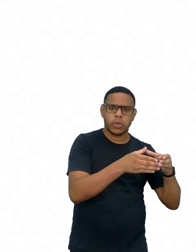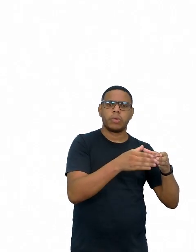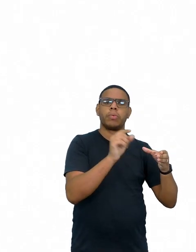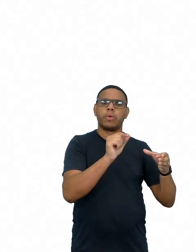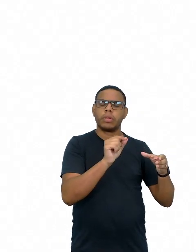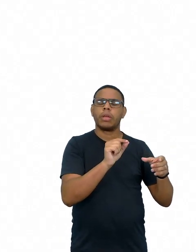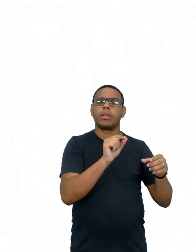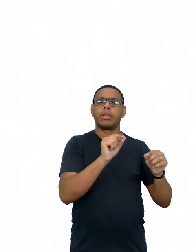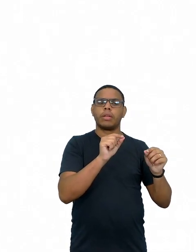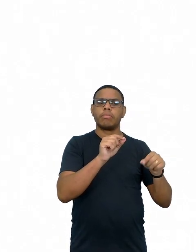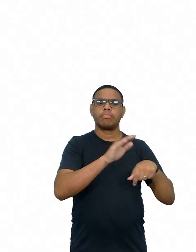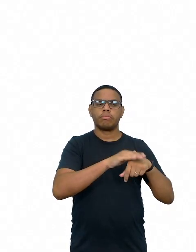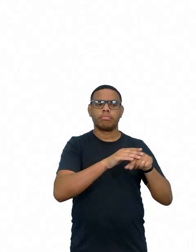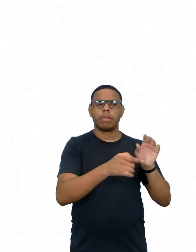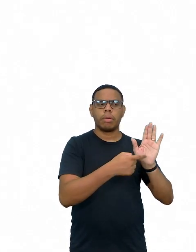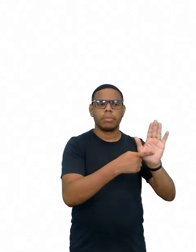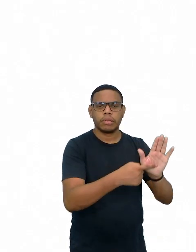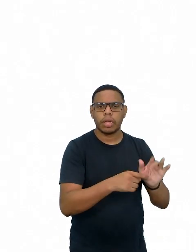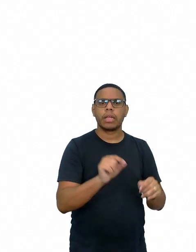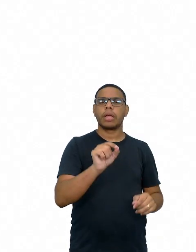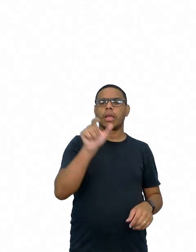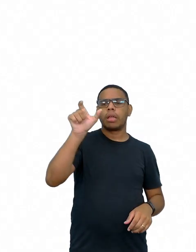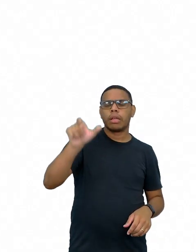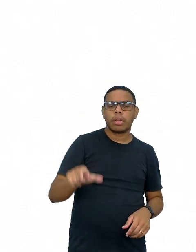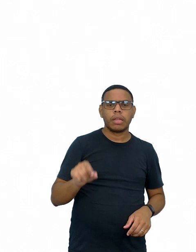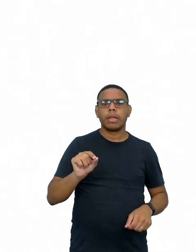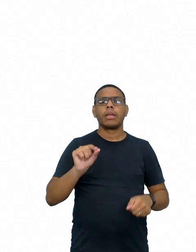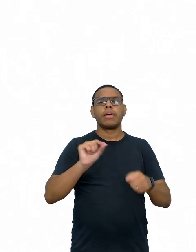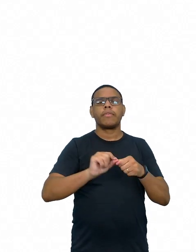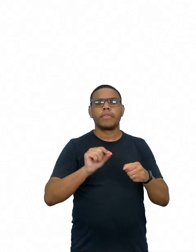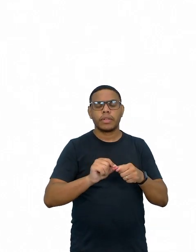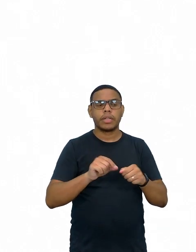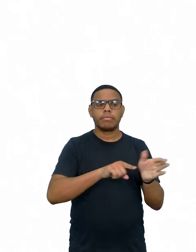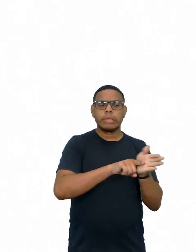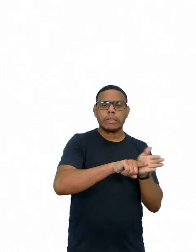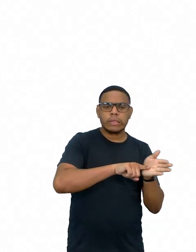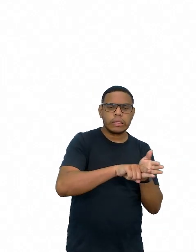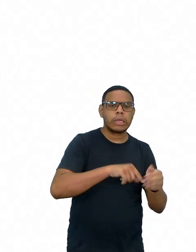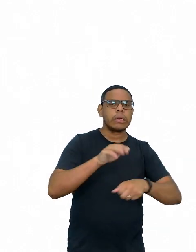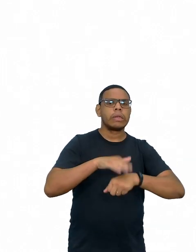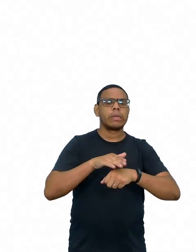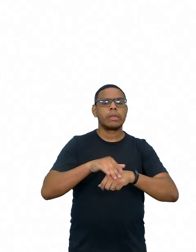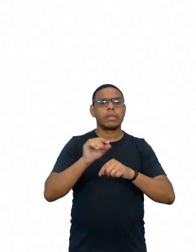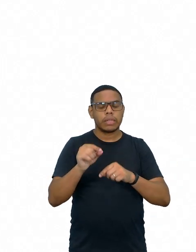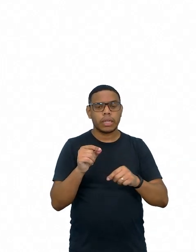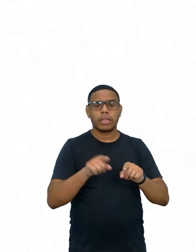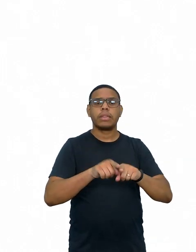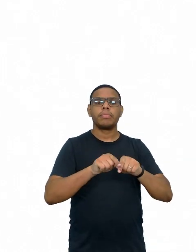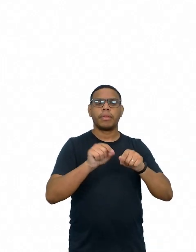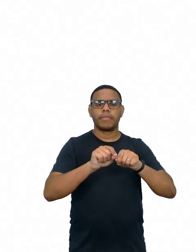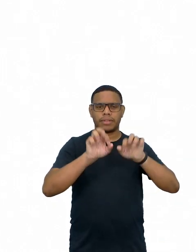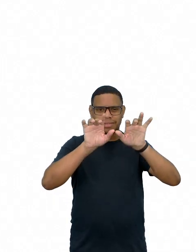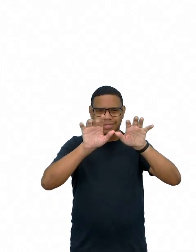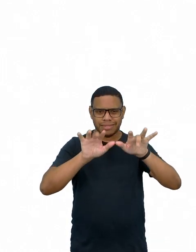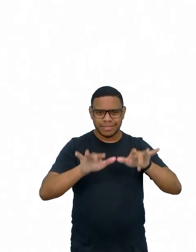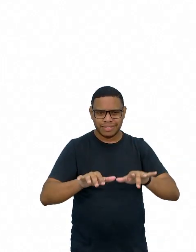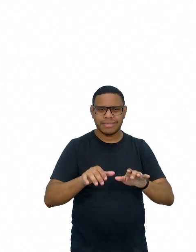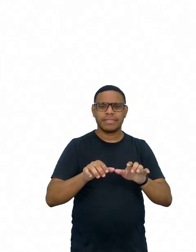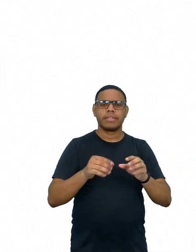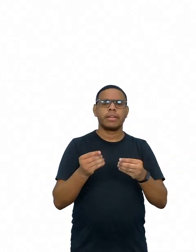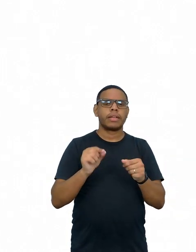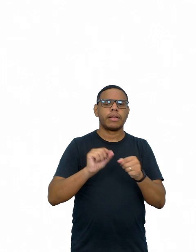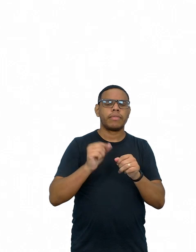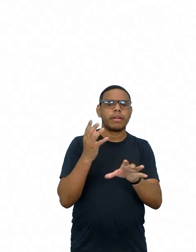orador? Quem é que vai apresentar no final? Quem é que vai fazer a pesquisa? Quem é que vai redigir o trabalho? Quem vai fazer